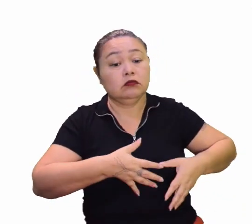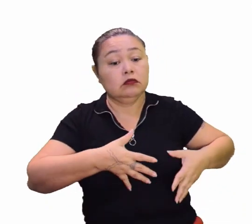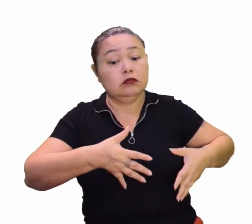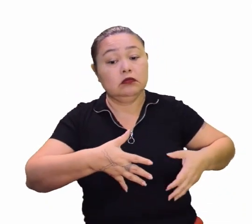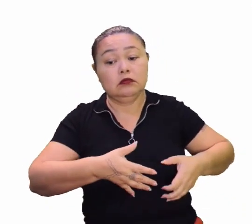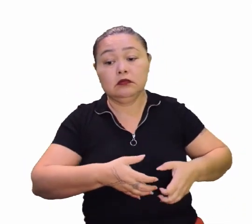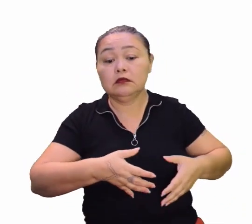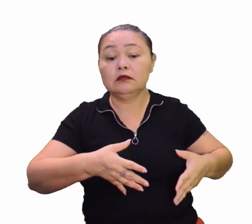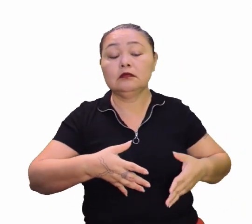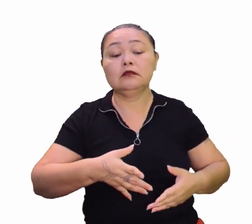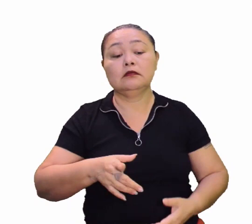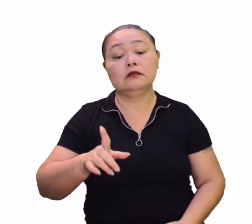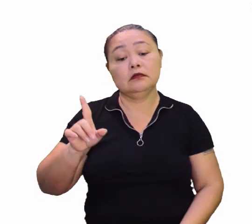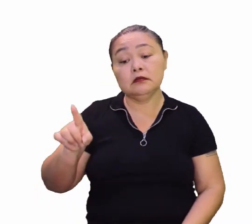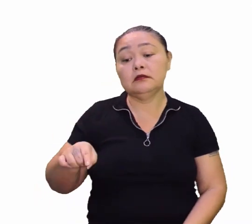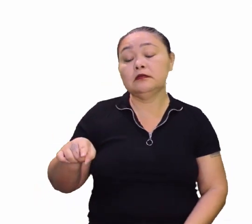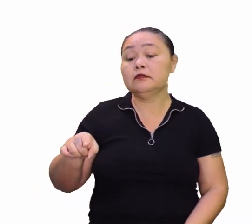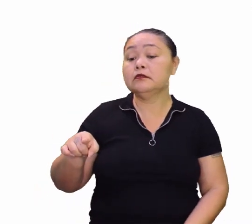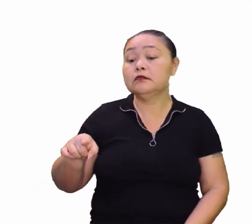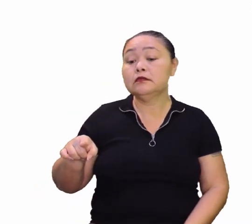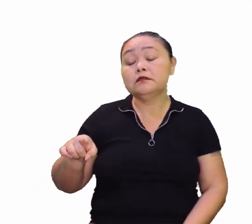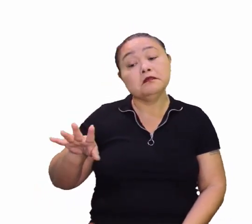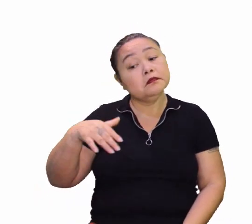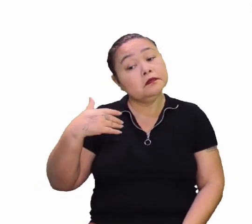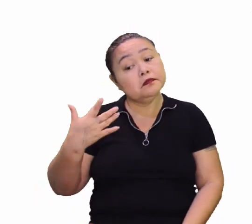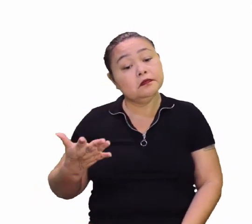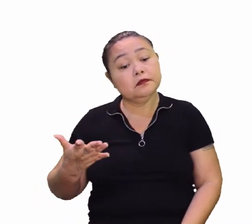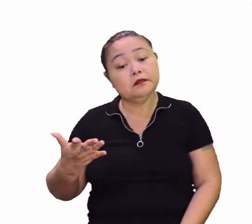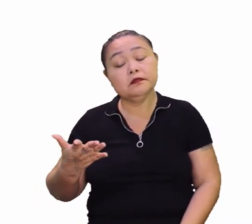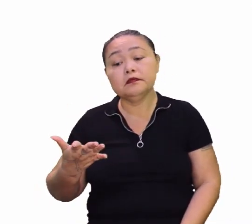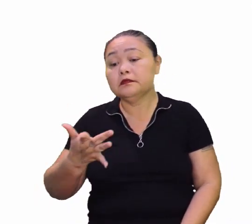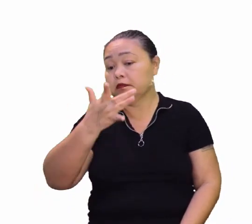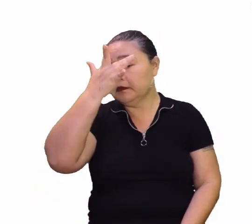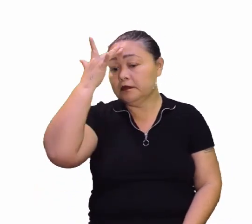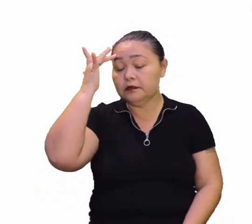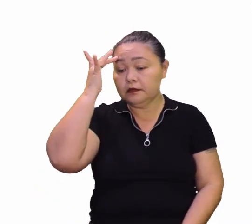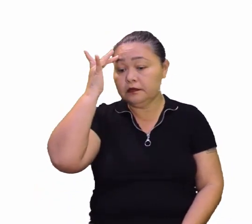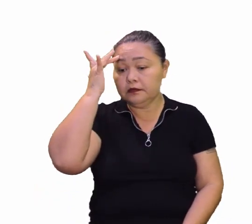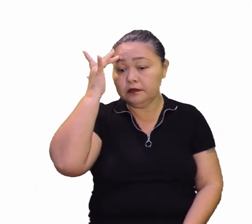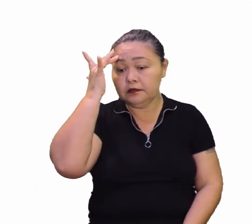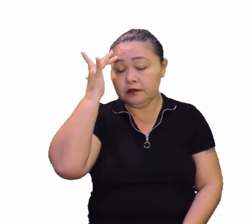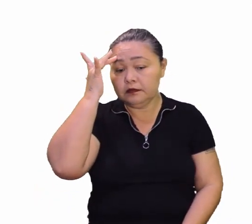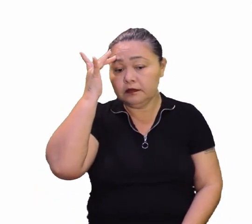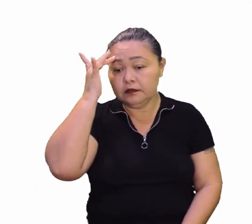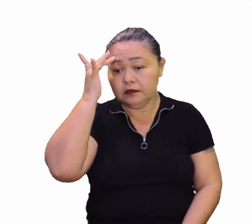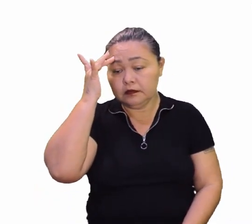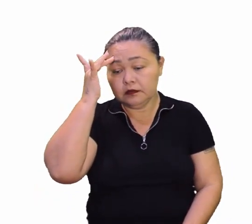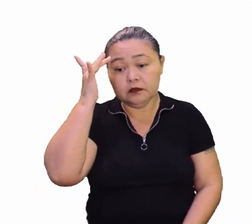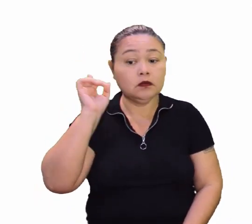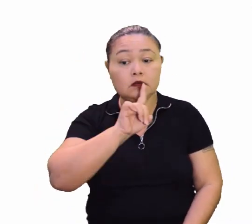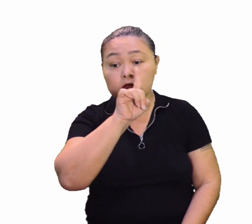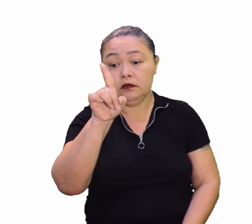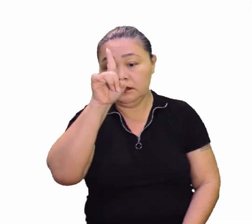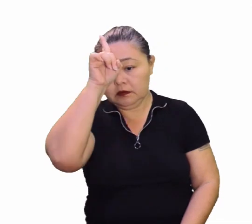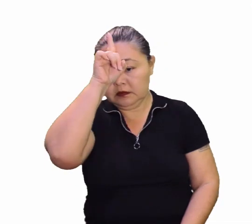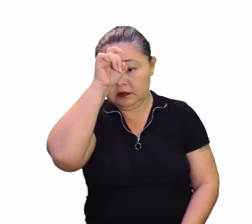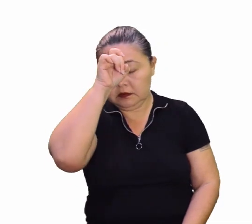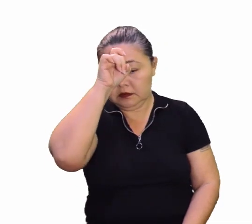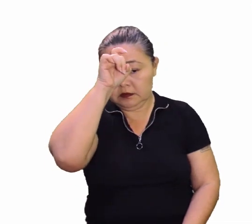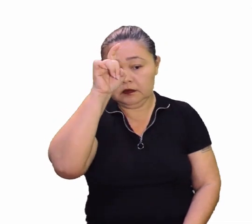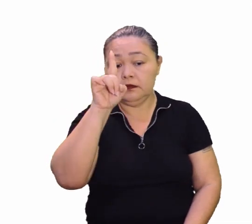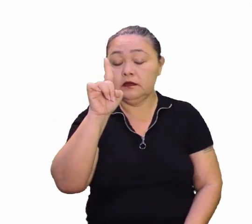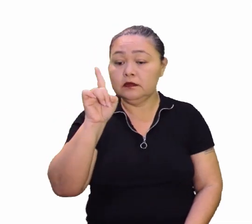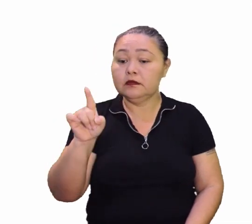ou pulmonar. E aí, obviamente, as pessoas podem parar no hospital. Muito